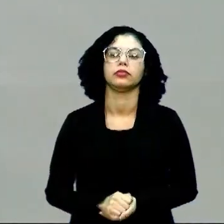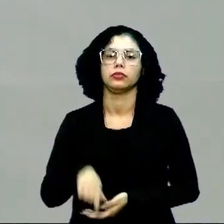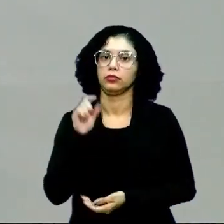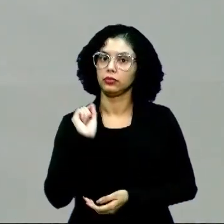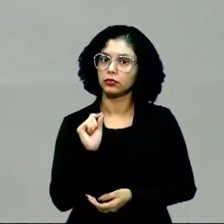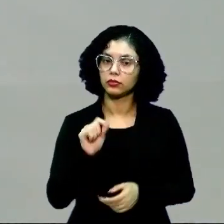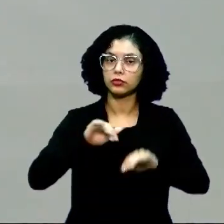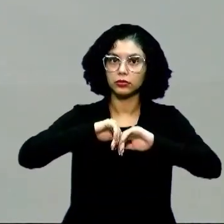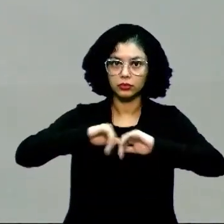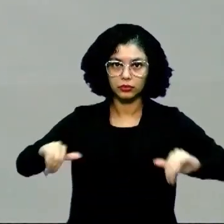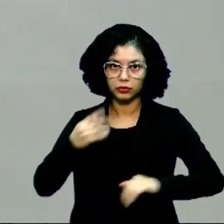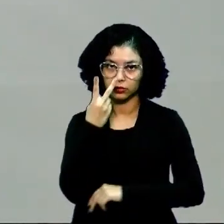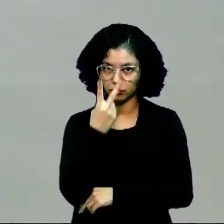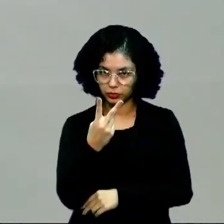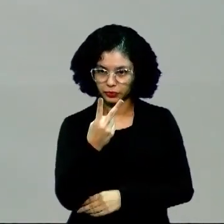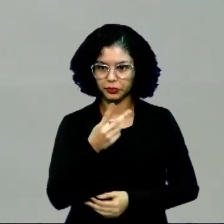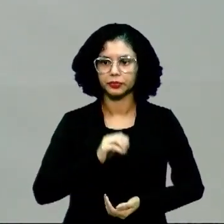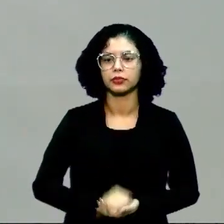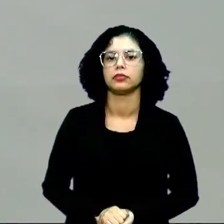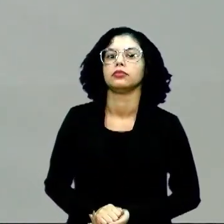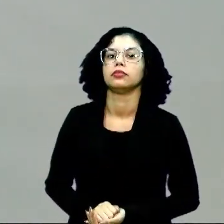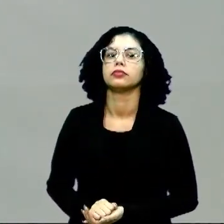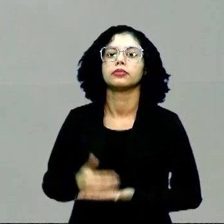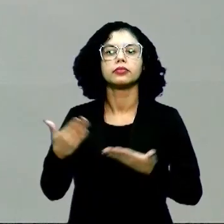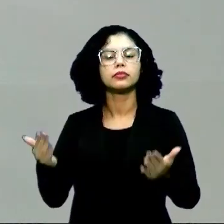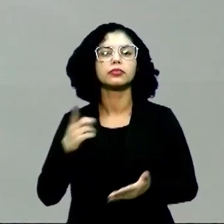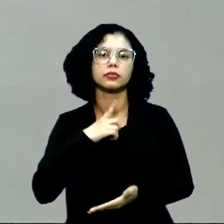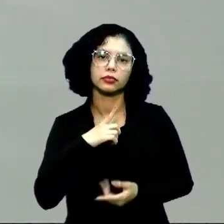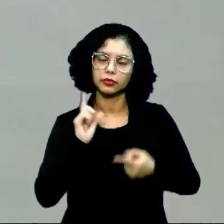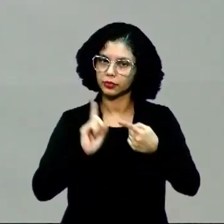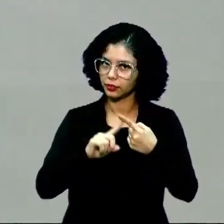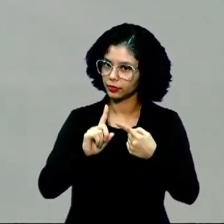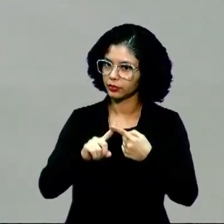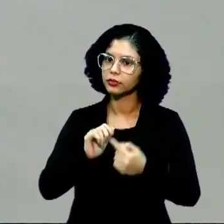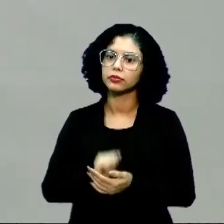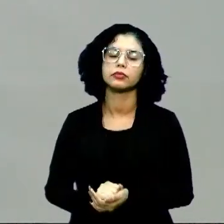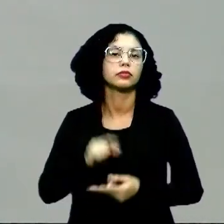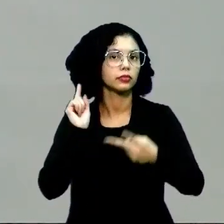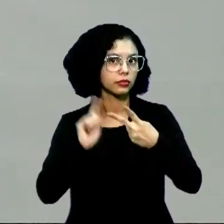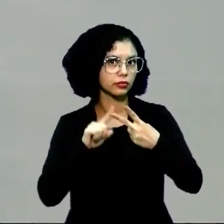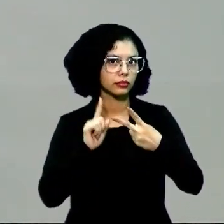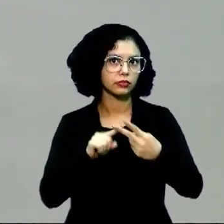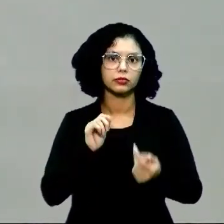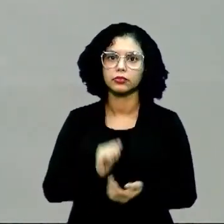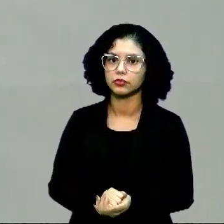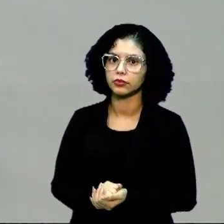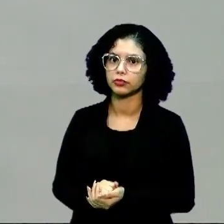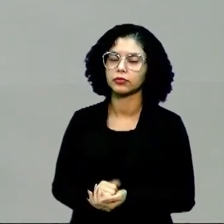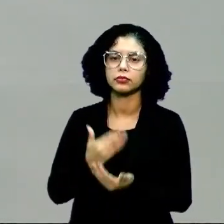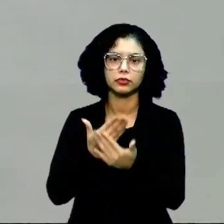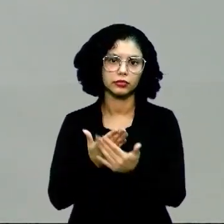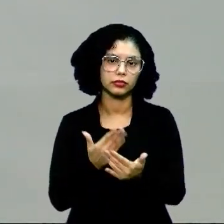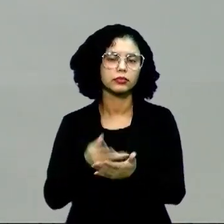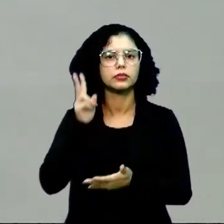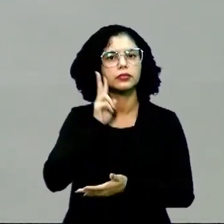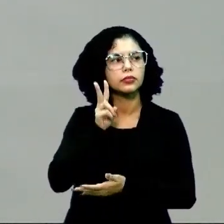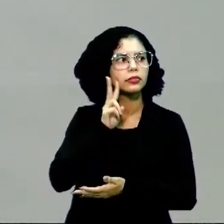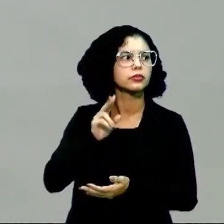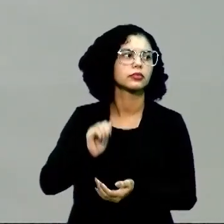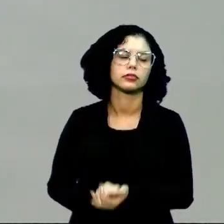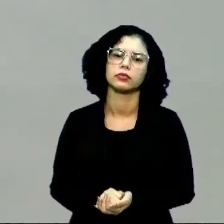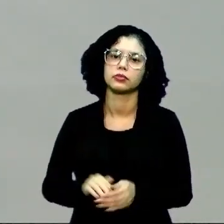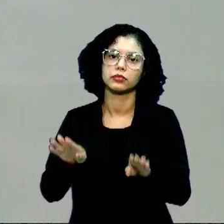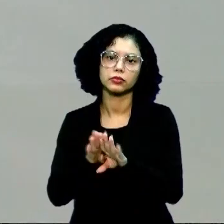vai se dividir em duas partes. Então, vai ter a parte 1 e vai ter a parte 2 da aula, lembrando que vocês podem depois